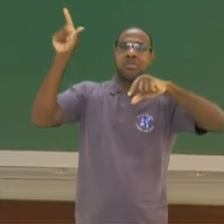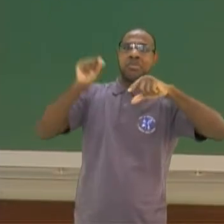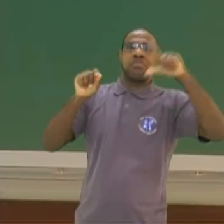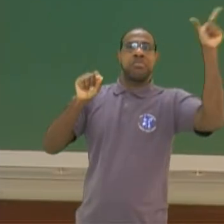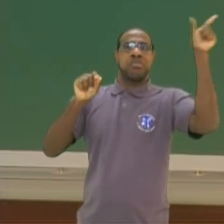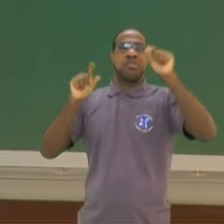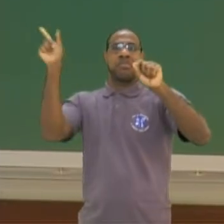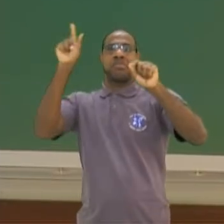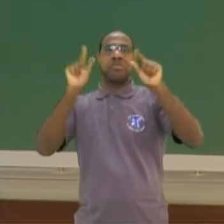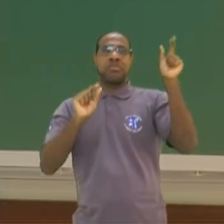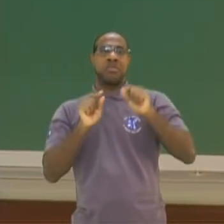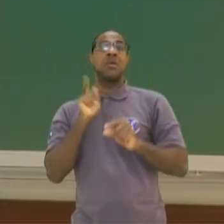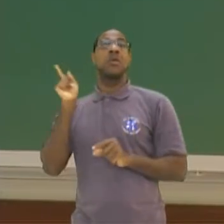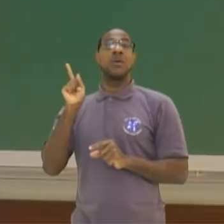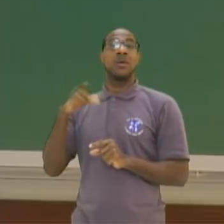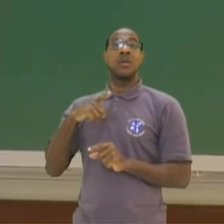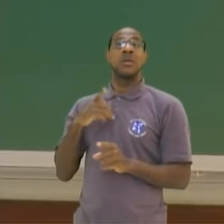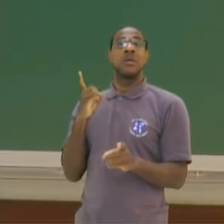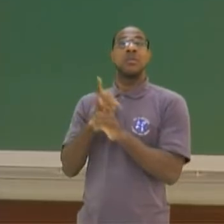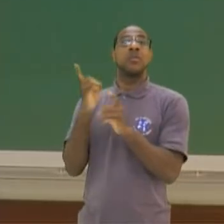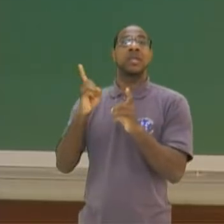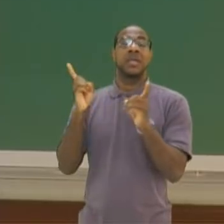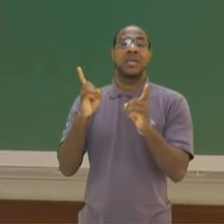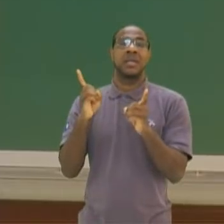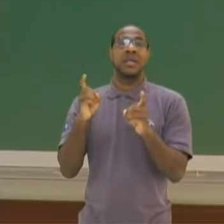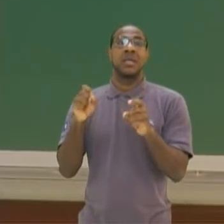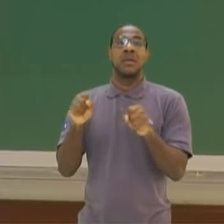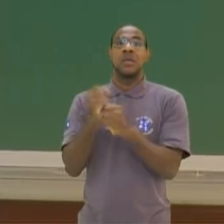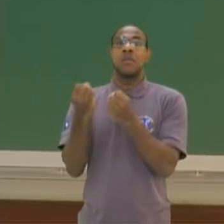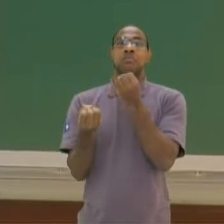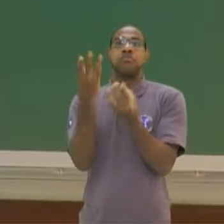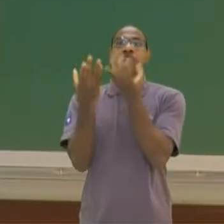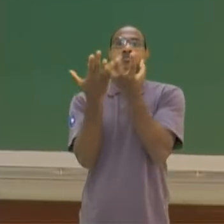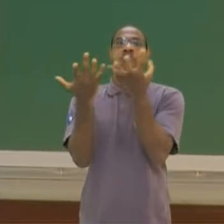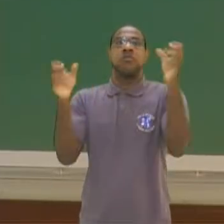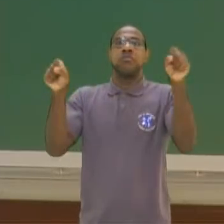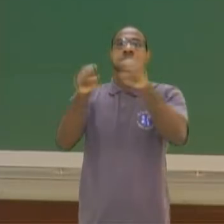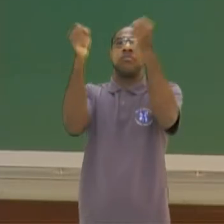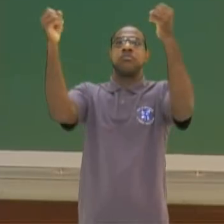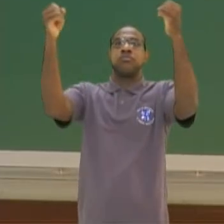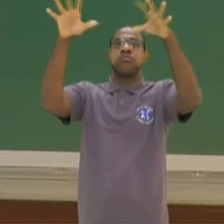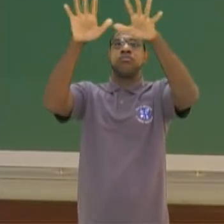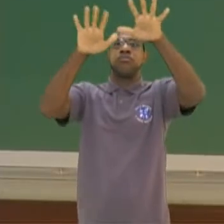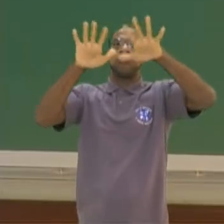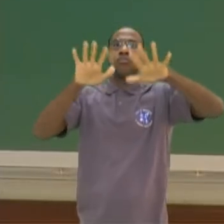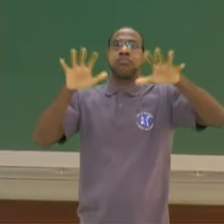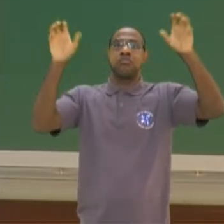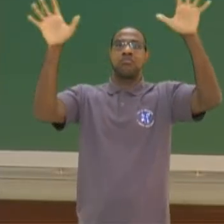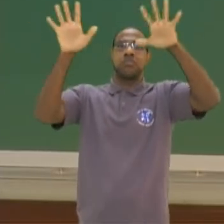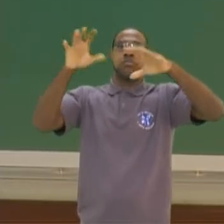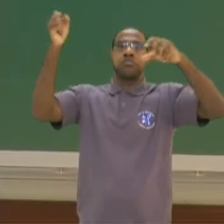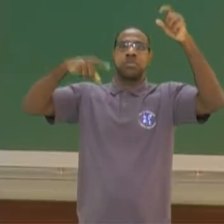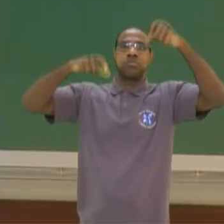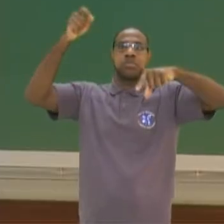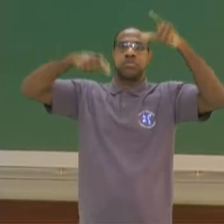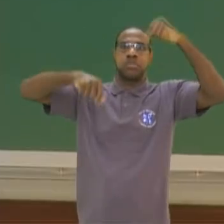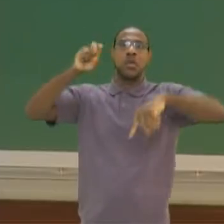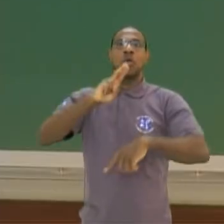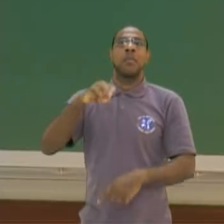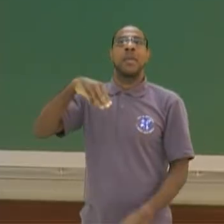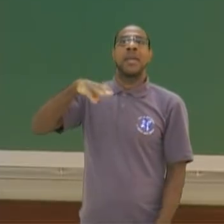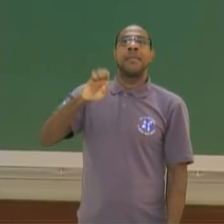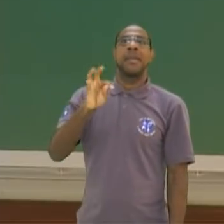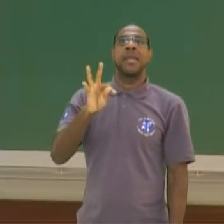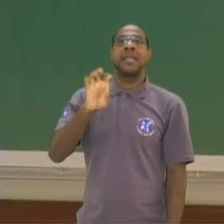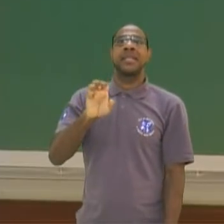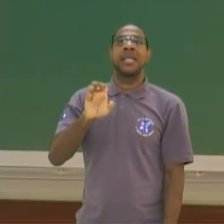esses corpos celestes entram em combustão, se incendeiam e se vaporizam, formando o que a gente chama de meteoros. Então